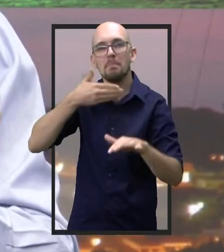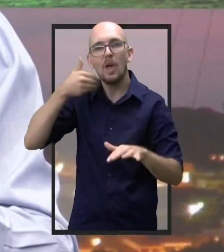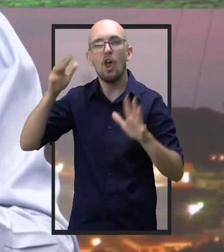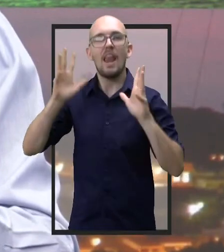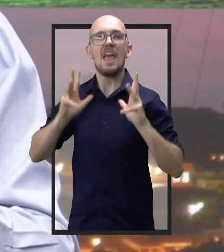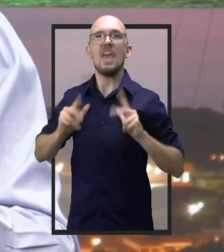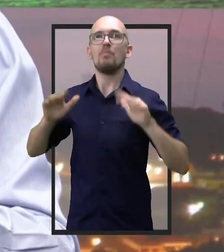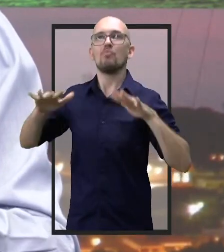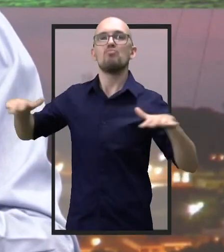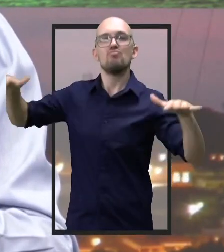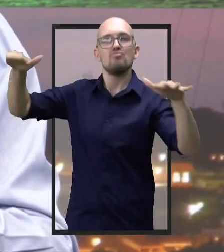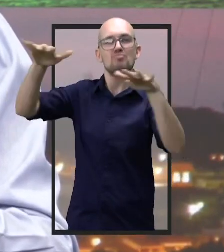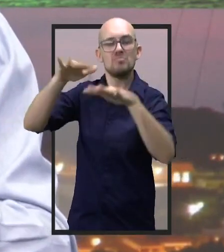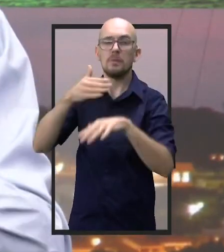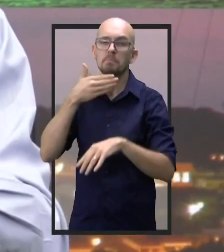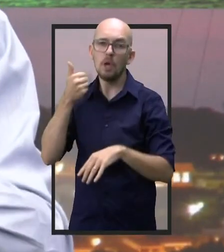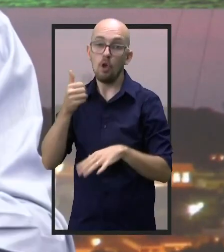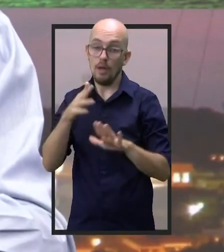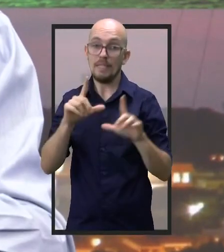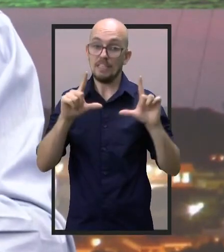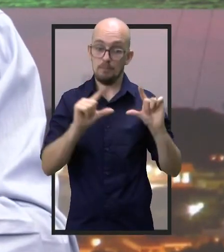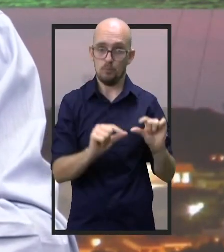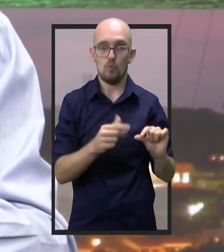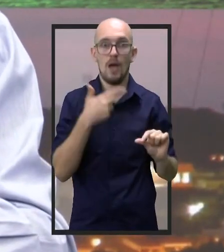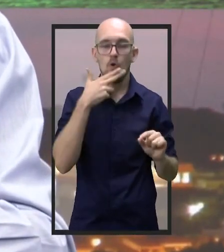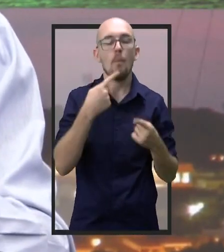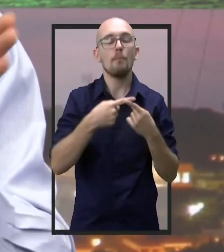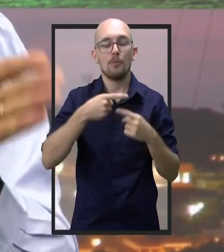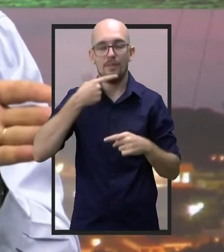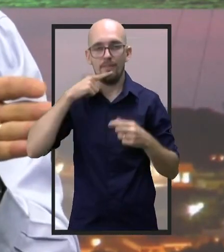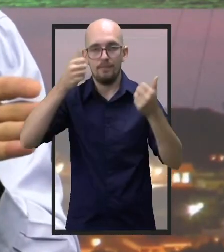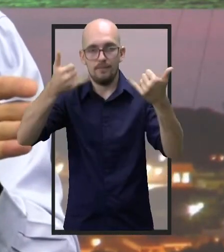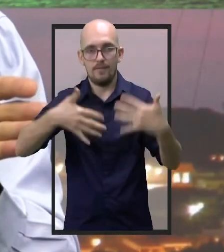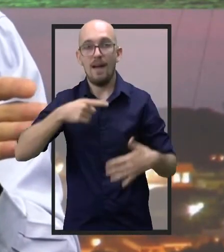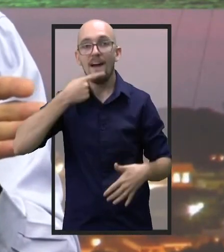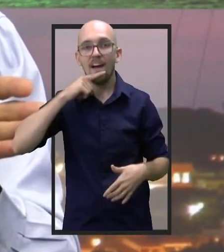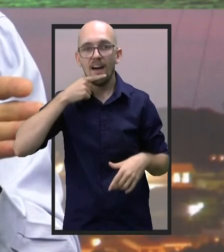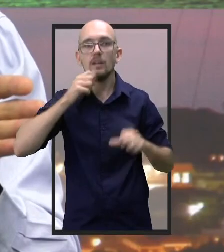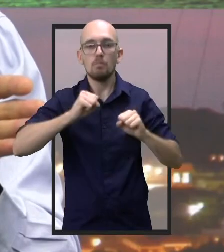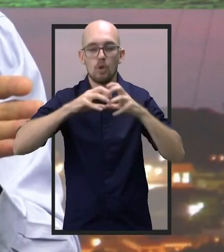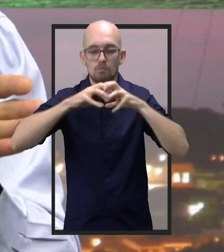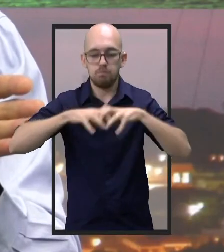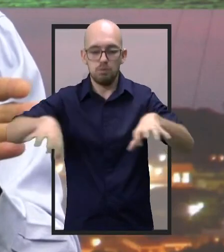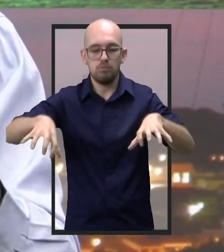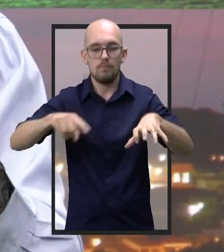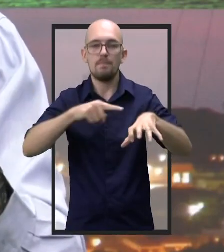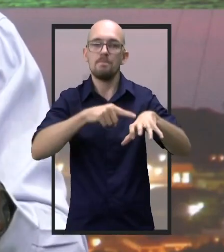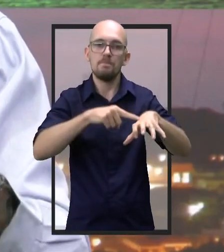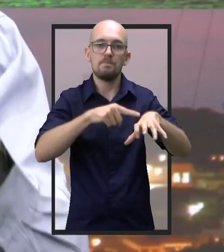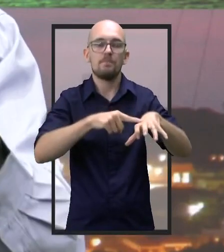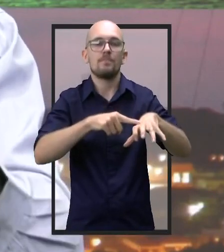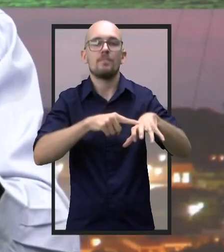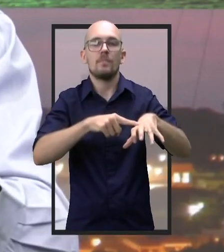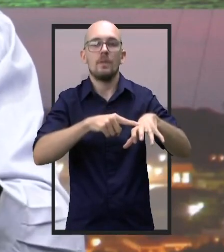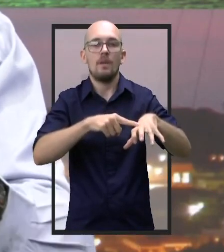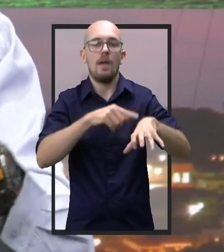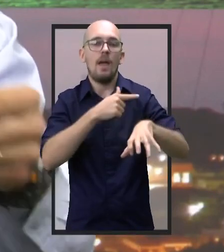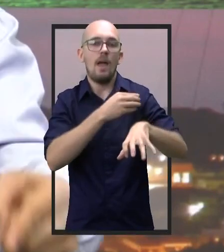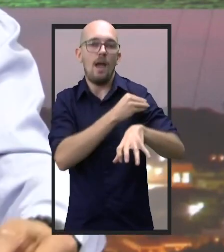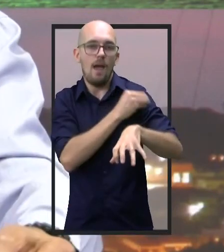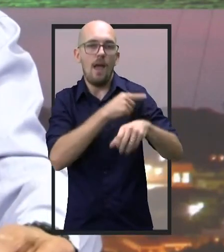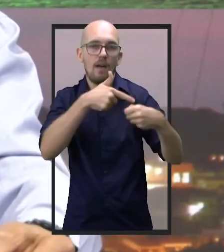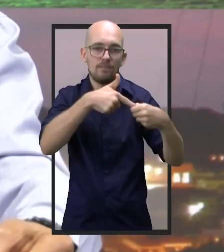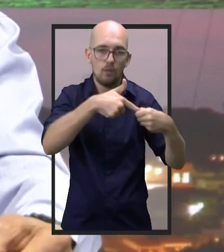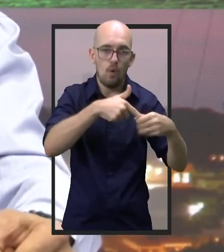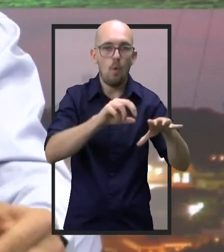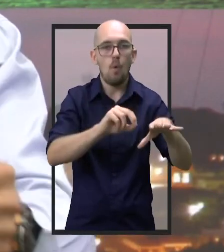arbitragem da produção. Açúcar, porque a cana pode ser açúcar e etanol. Produção sucroalcooleira, né? Você continua no açúcar, mantém